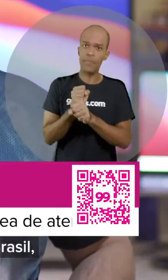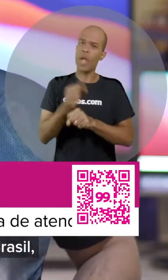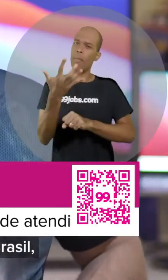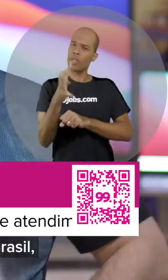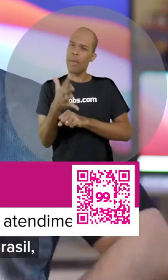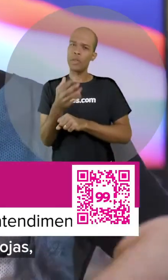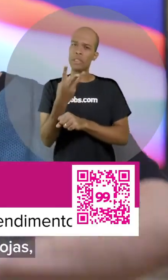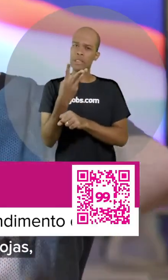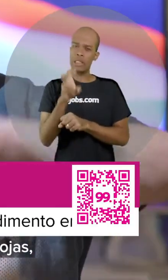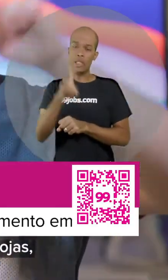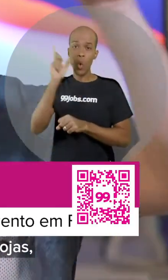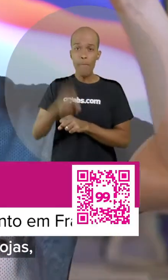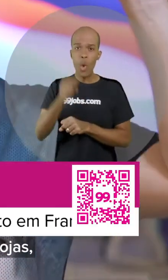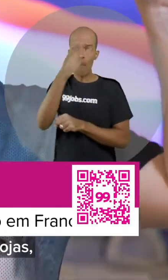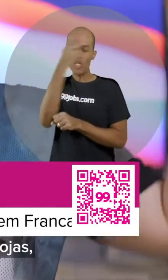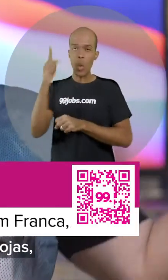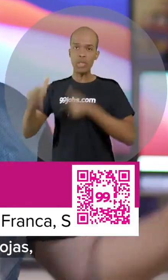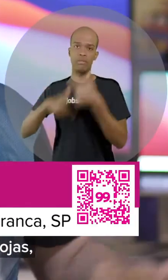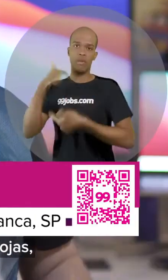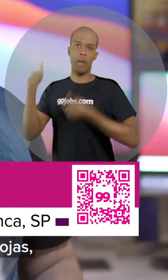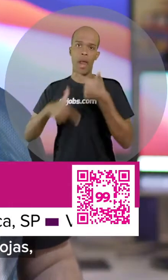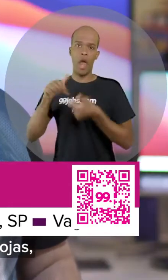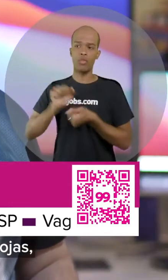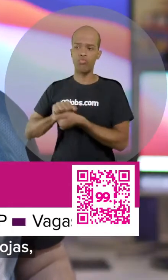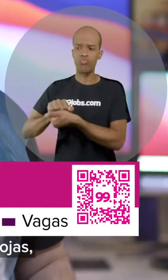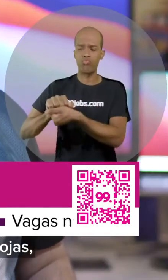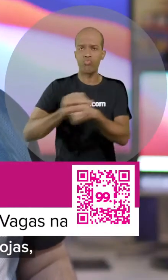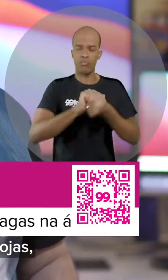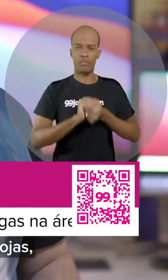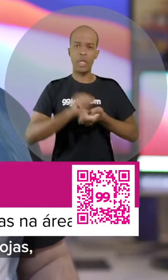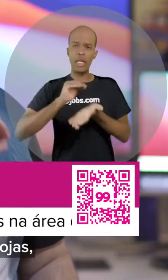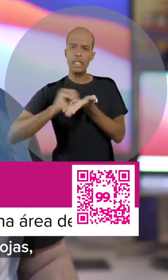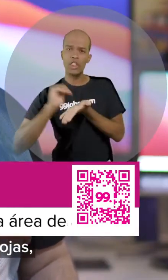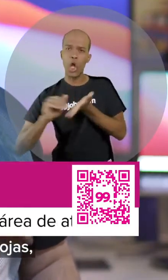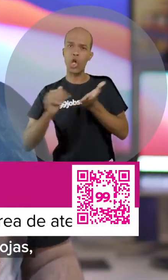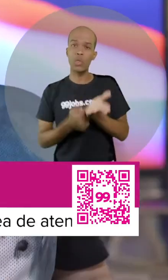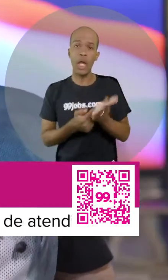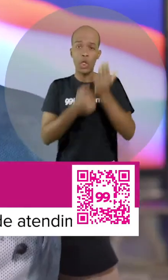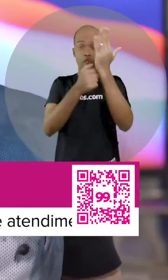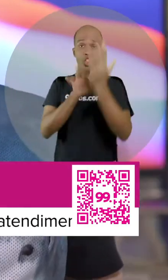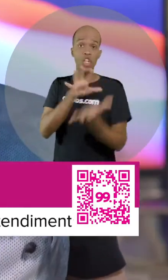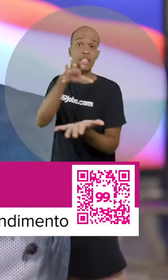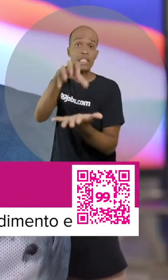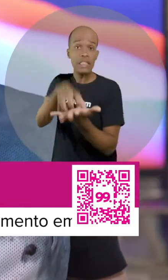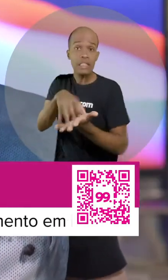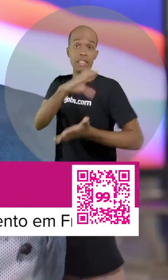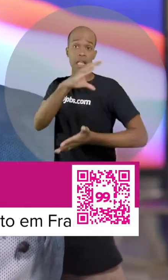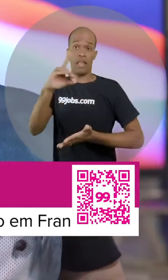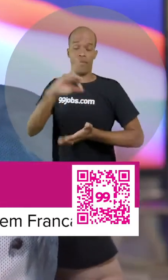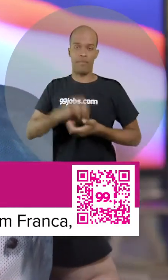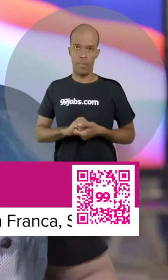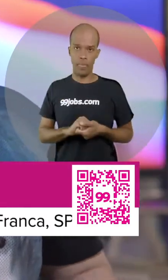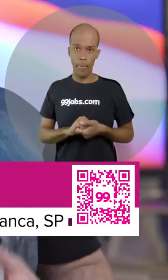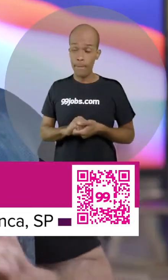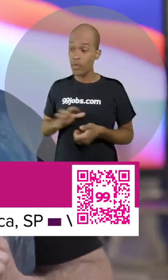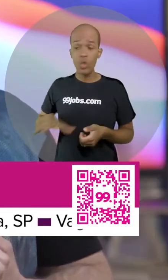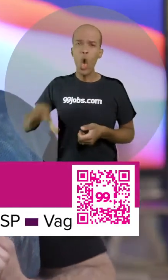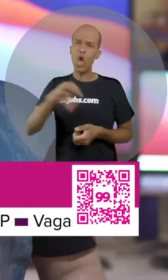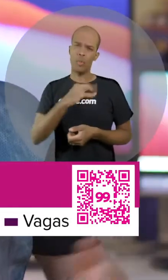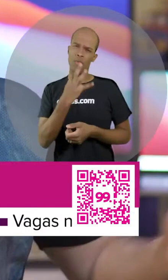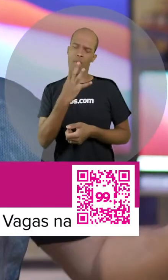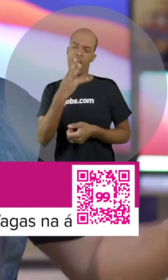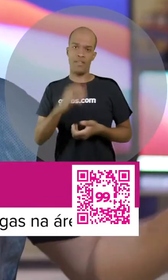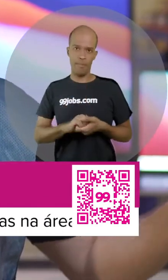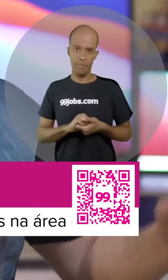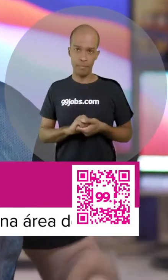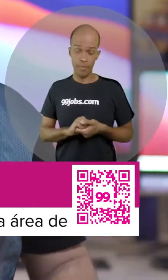de atuação no Brasil, com cerca de 35 mil funcionários espalhados em 1.200 lojas, escritórios, tecnologia e centros de distribuição.